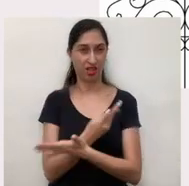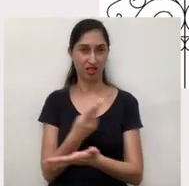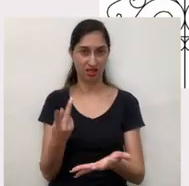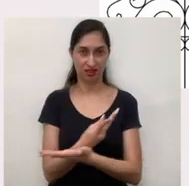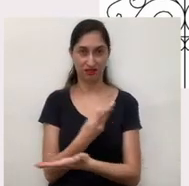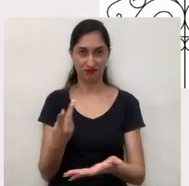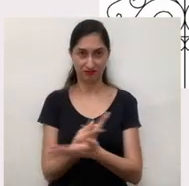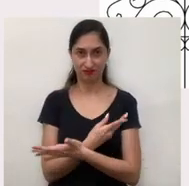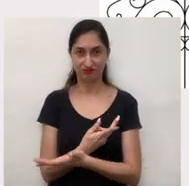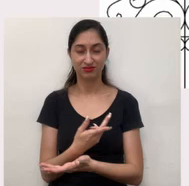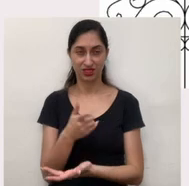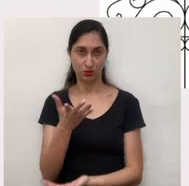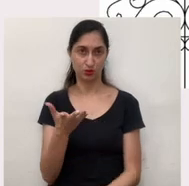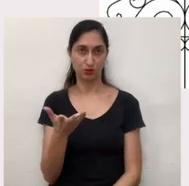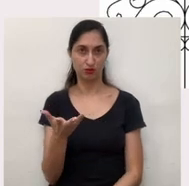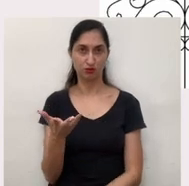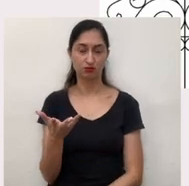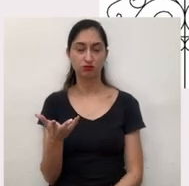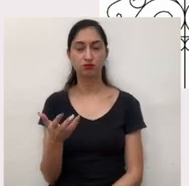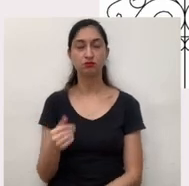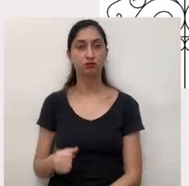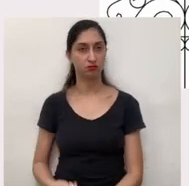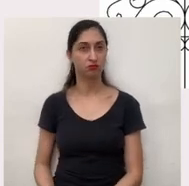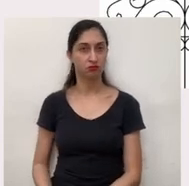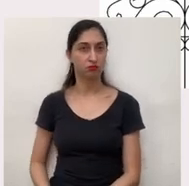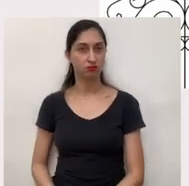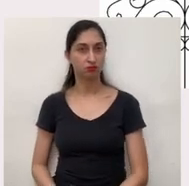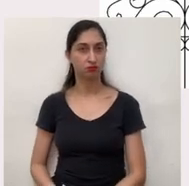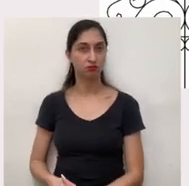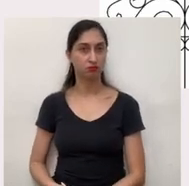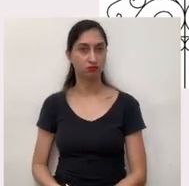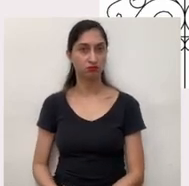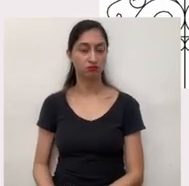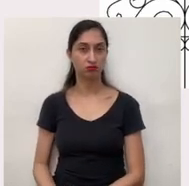ordem, exatamente, o sentido da ordem.